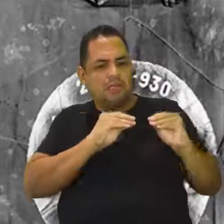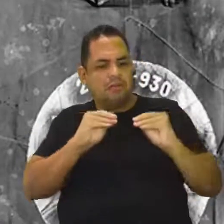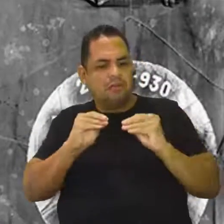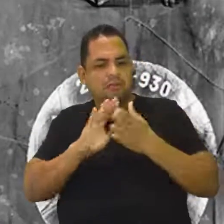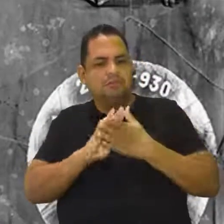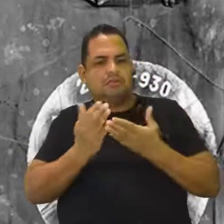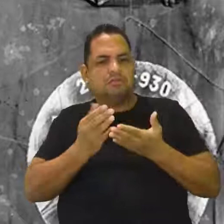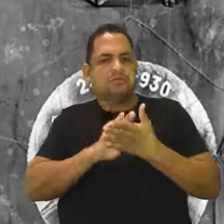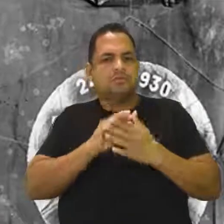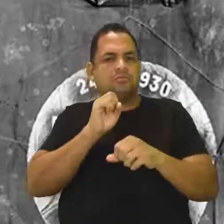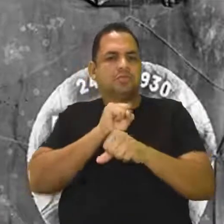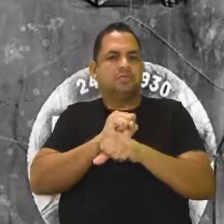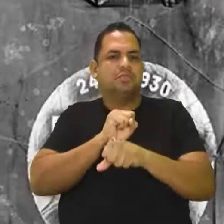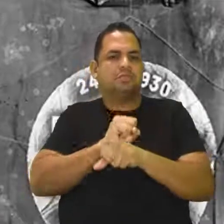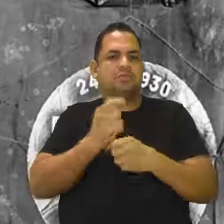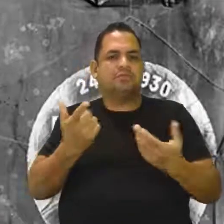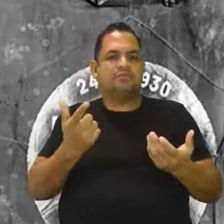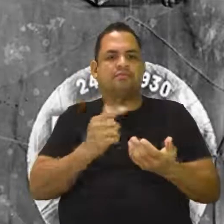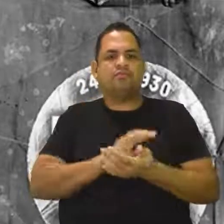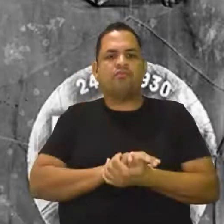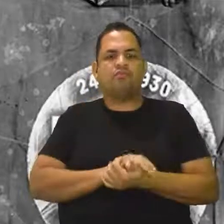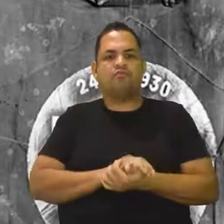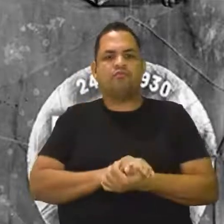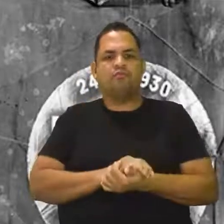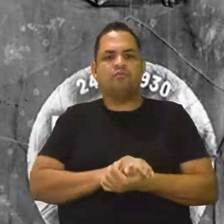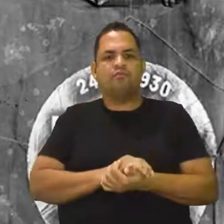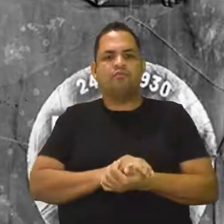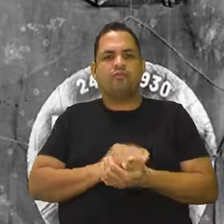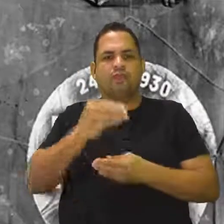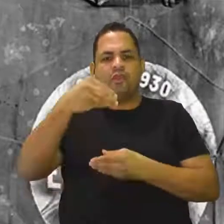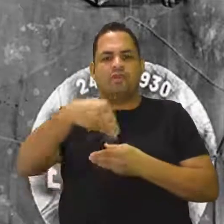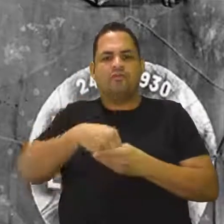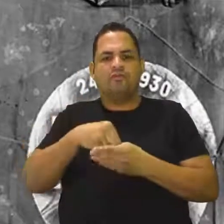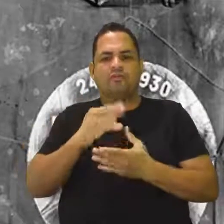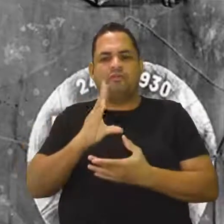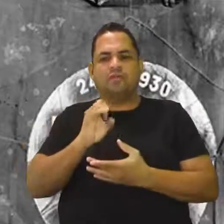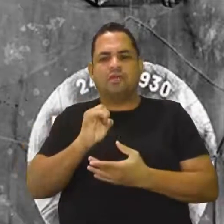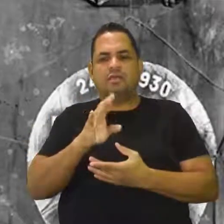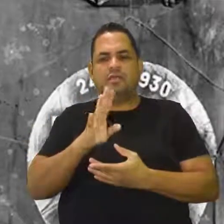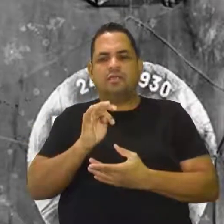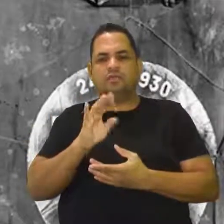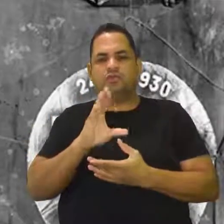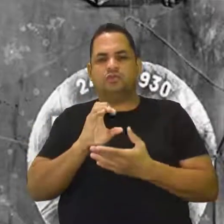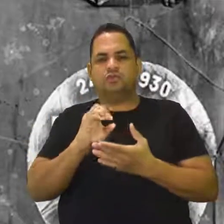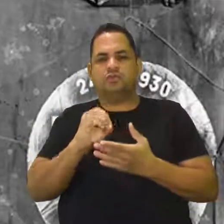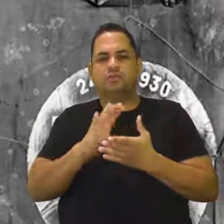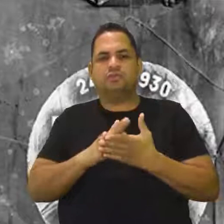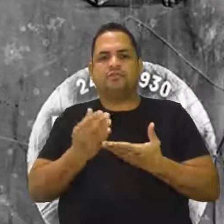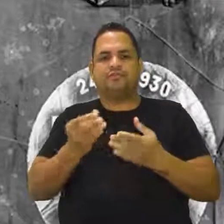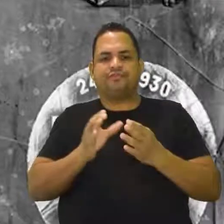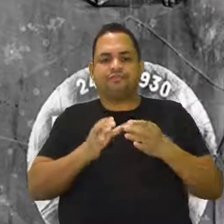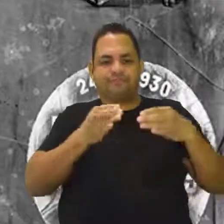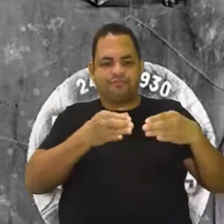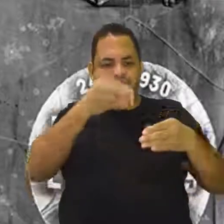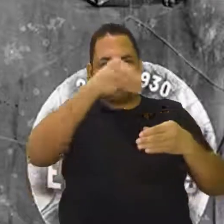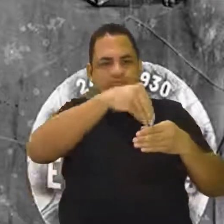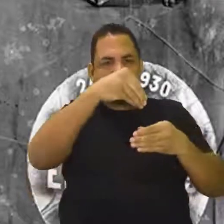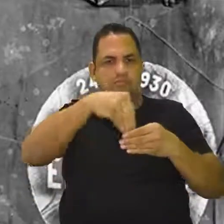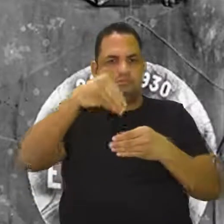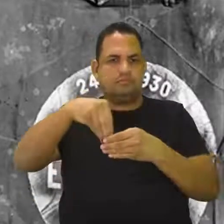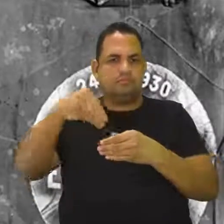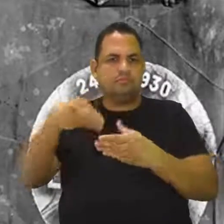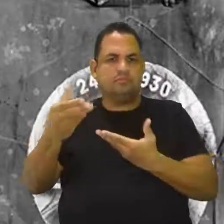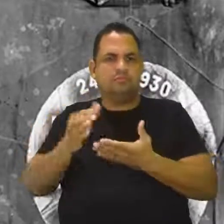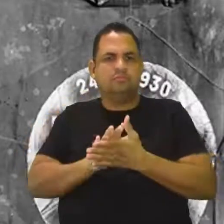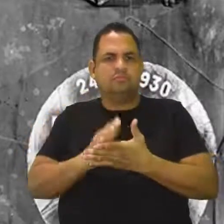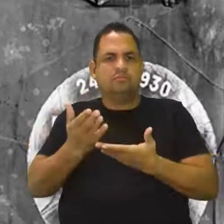votar em seu candidato. Então, era chamado voto de cabresto. E com isso, essas urnas eram empregadas,